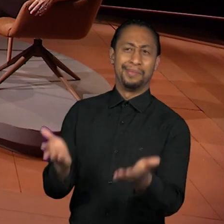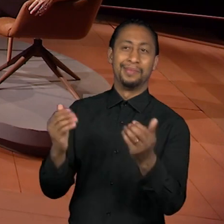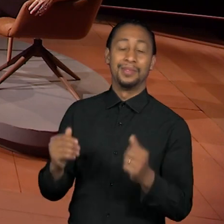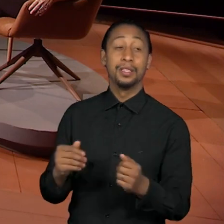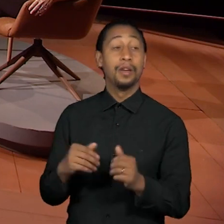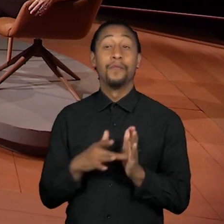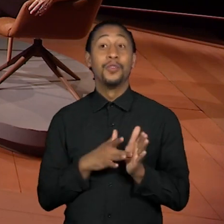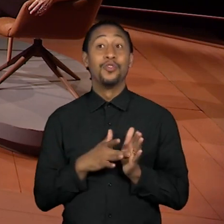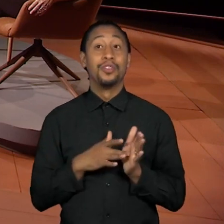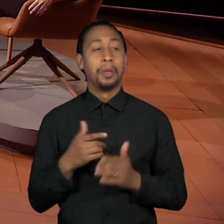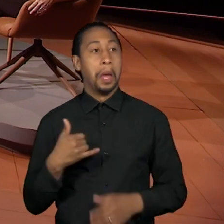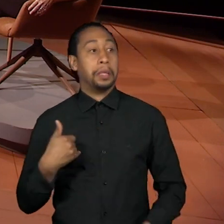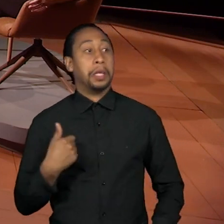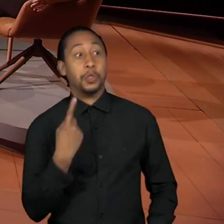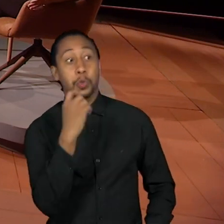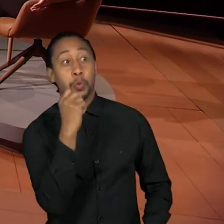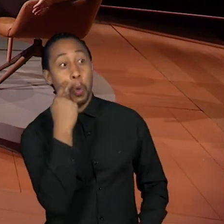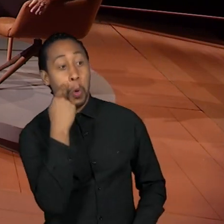tinha 18 anos,